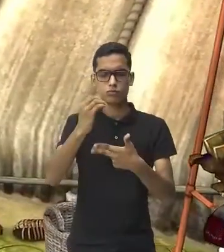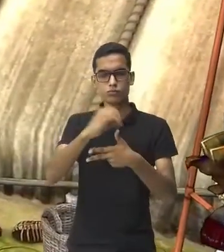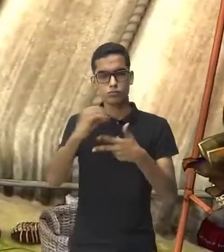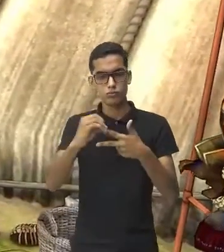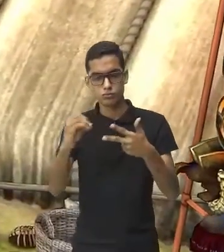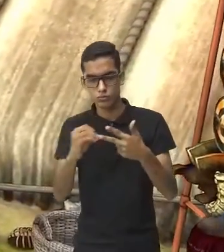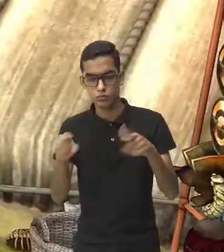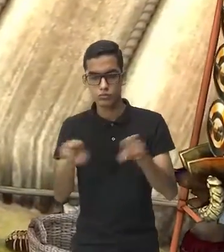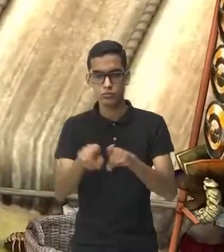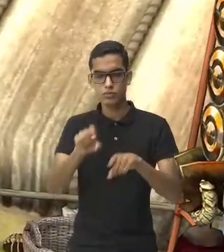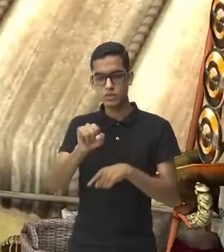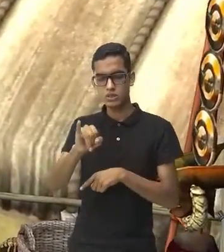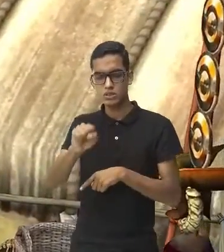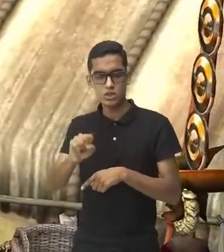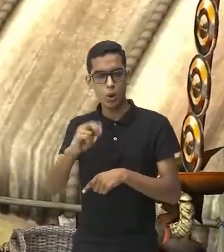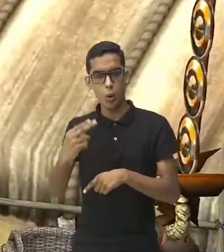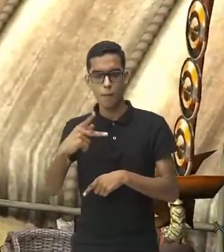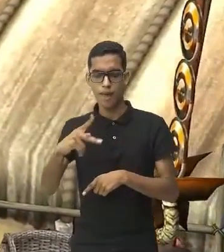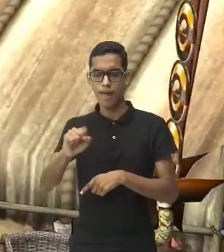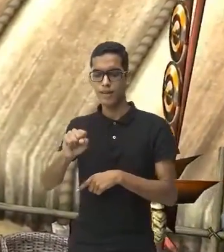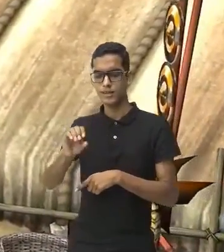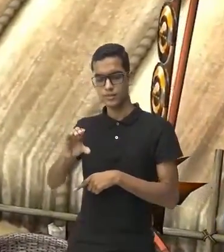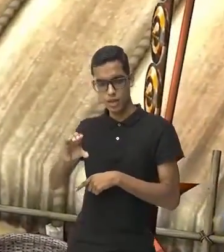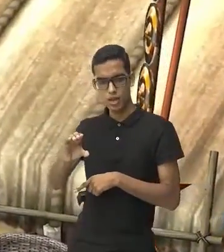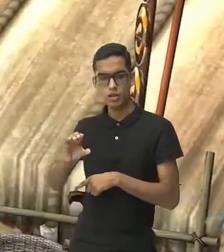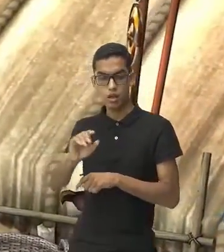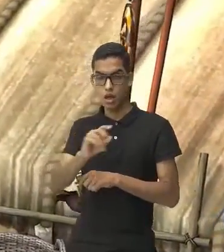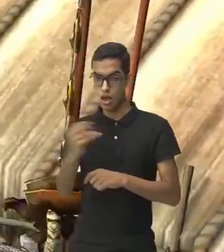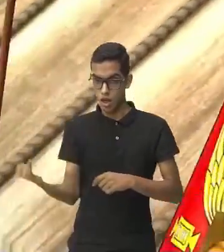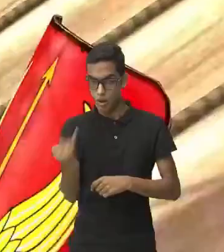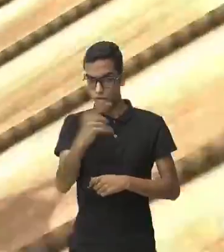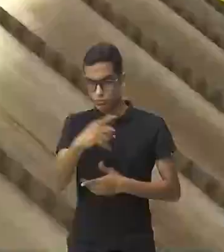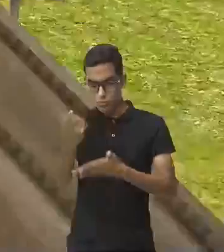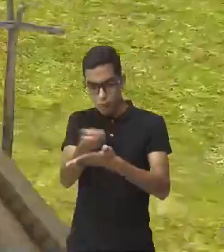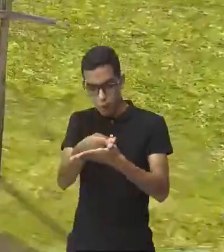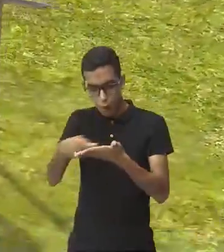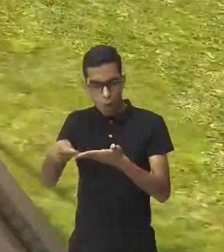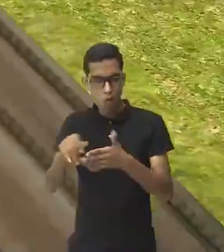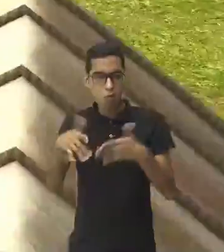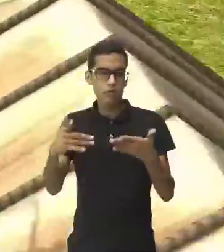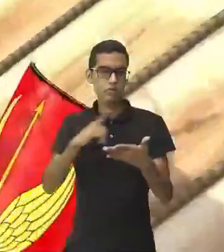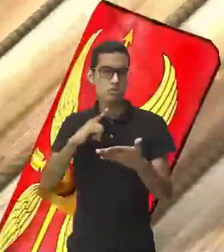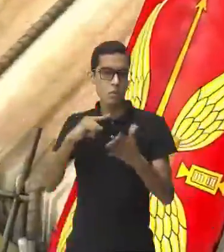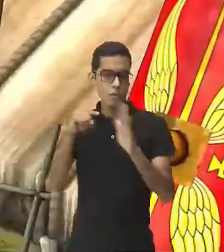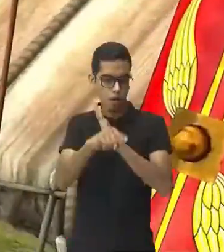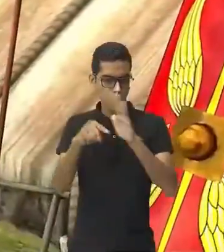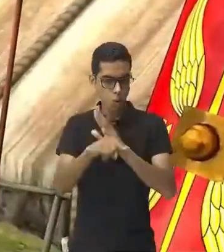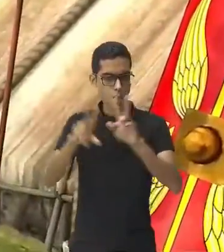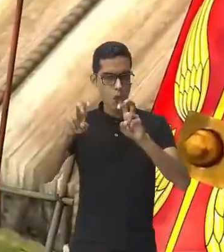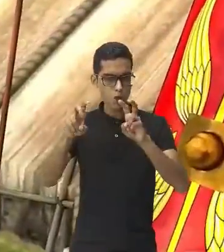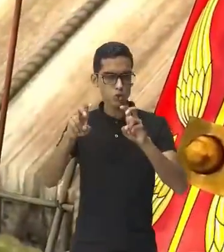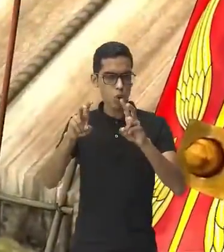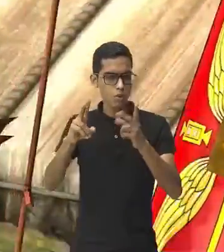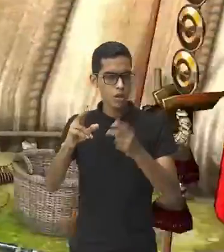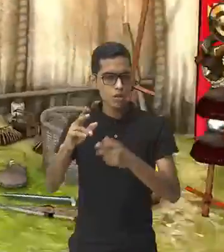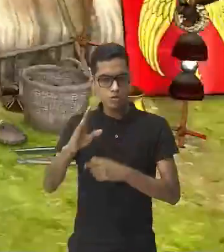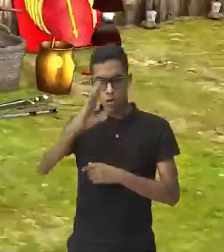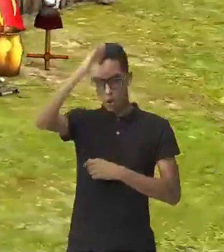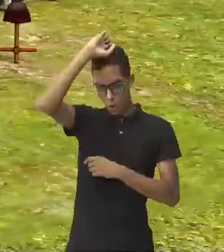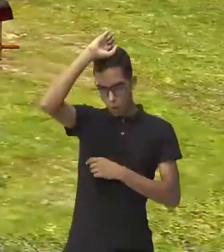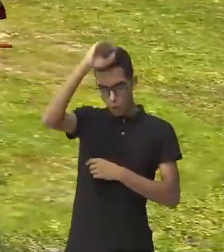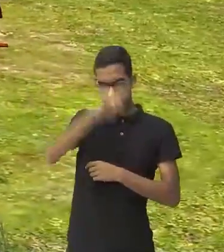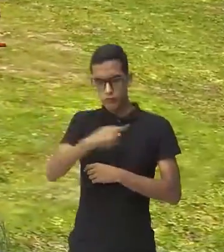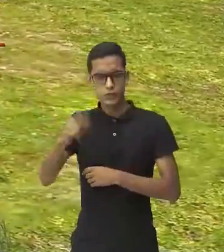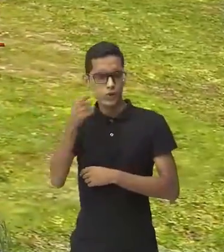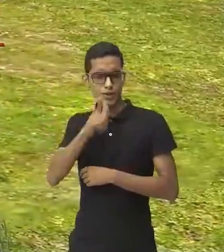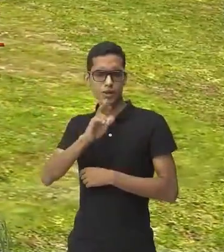PSC. É interessante que vocês façam anotações para quando cair uma questão dessas, vocês matarem, porque vocês assistiram a aula